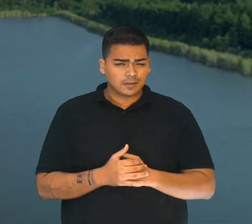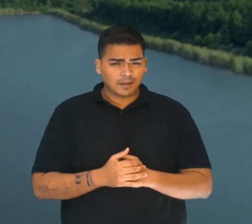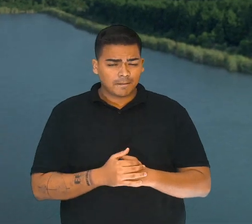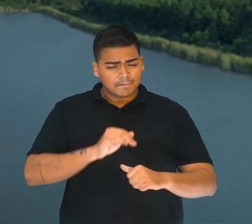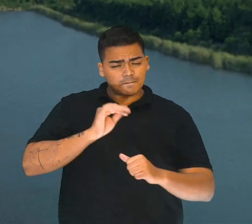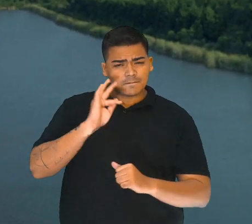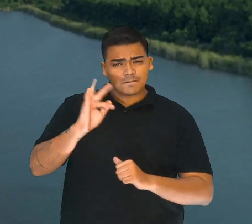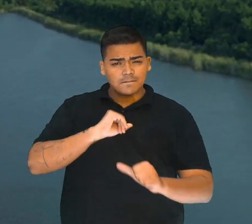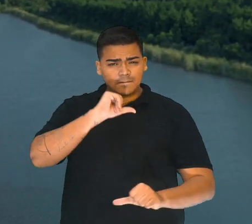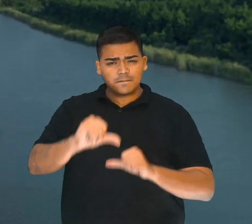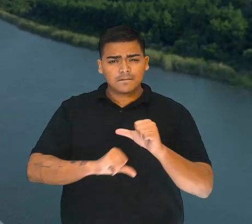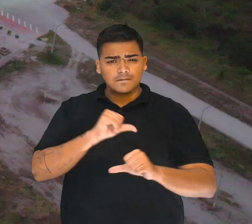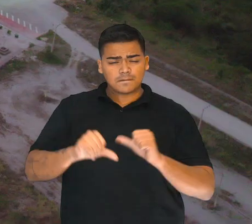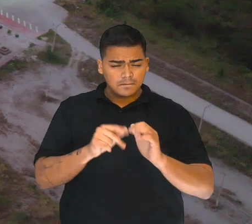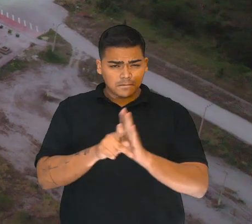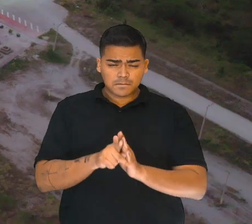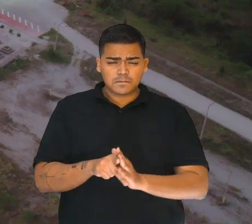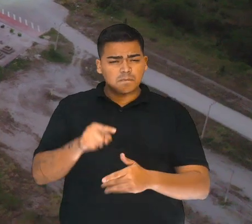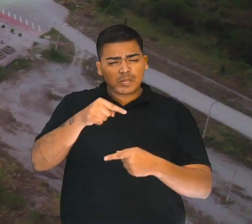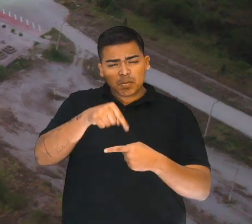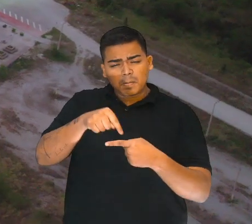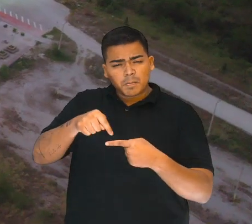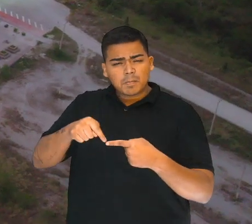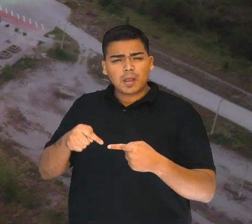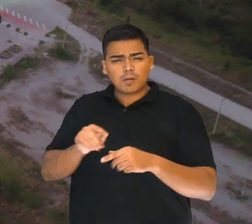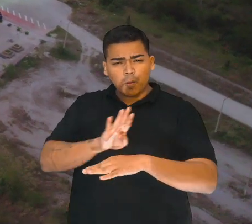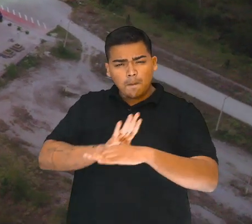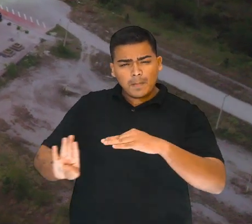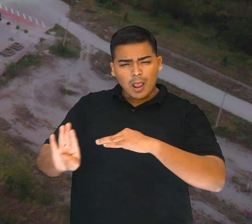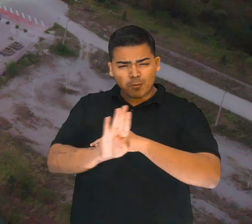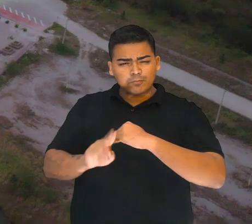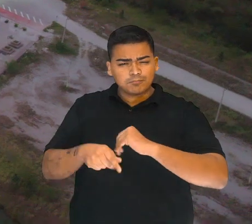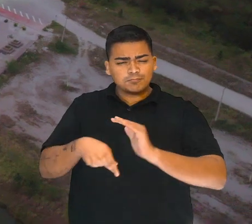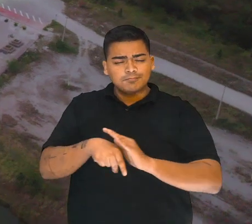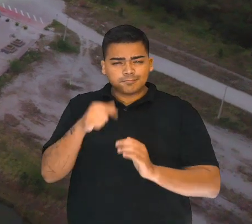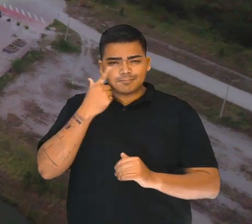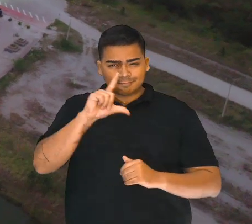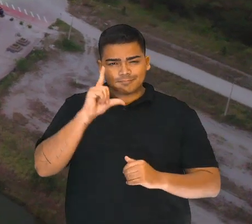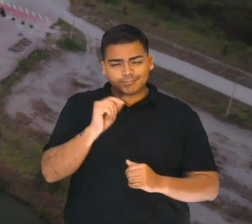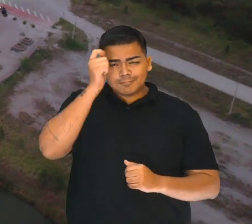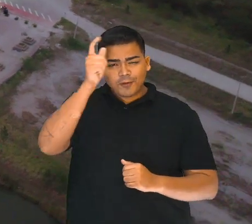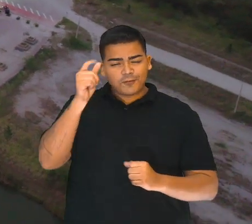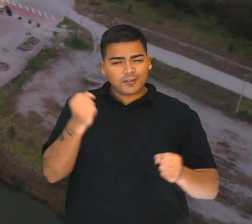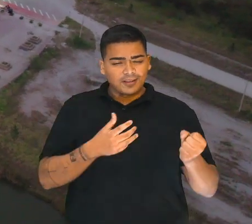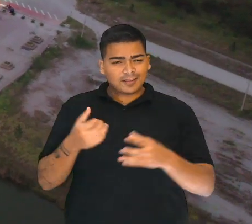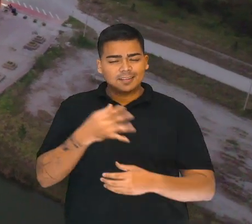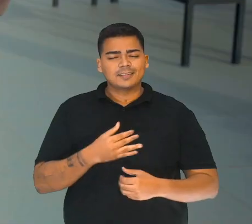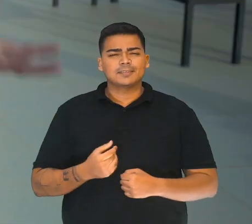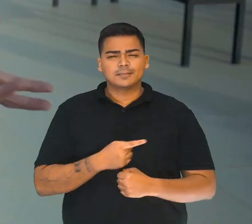a gente precisa transformar isso aqui num distrito de inovação. E o distrito de inovação é aquilo que vocês viram lá na